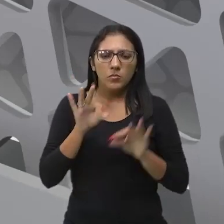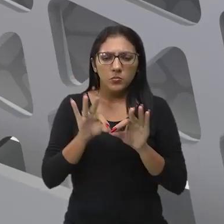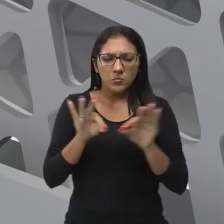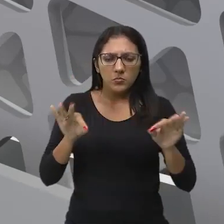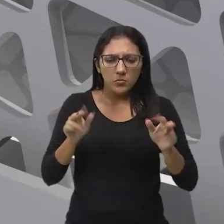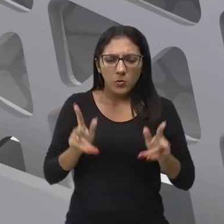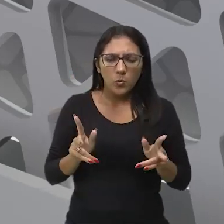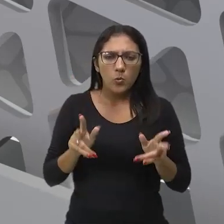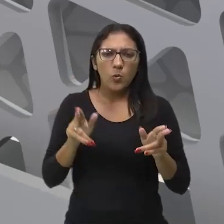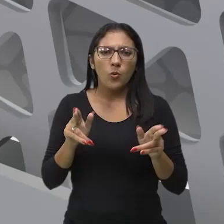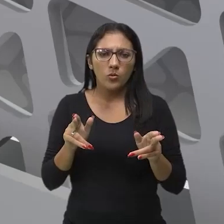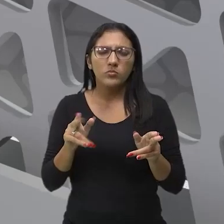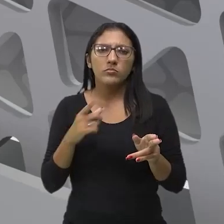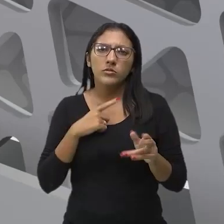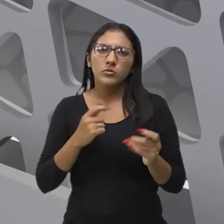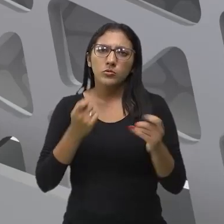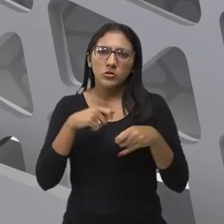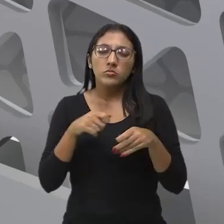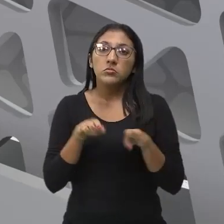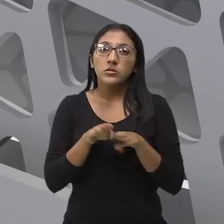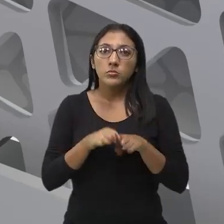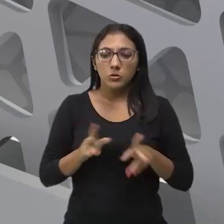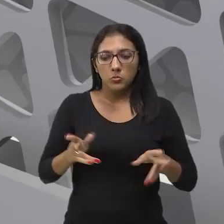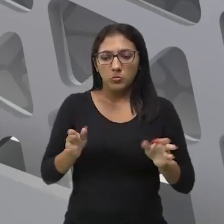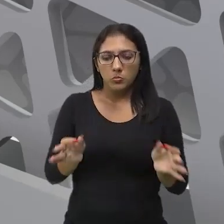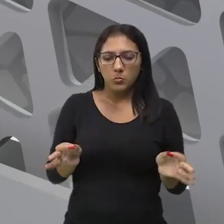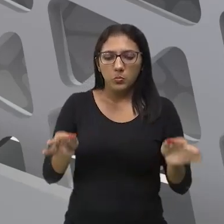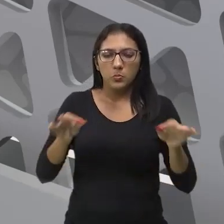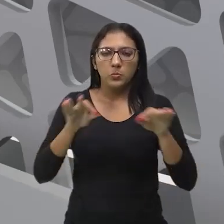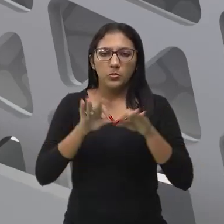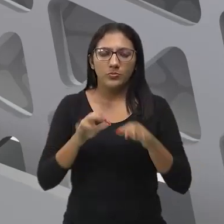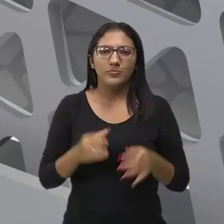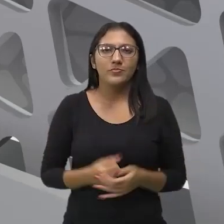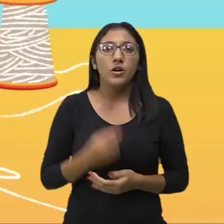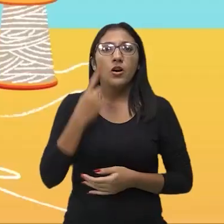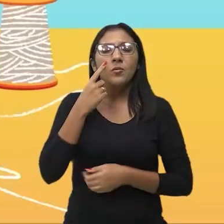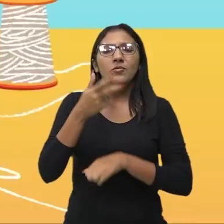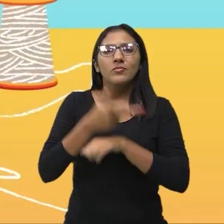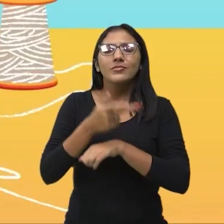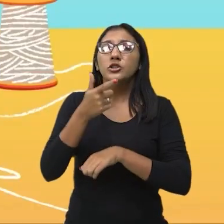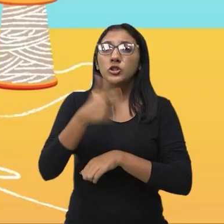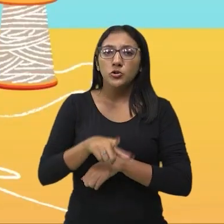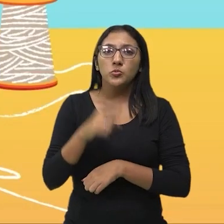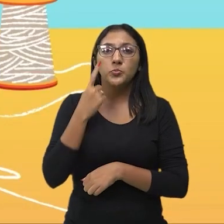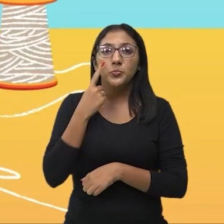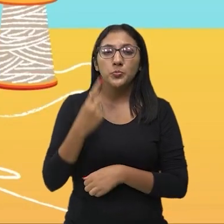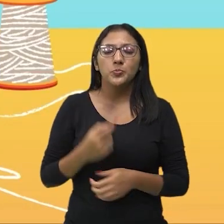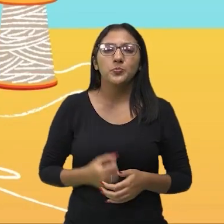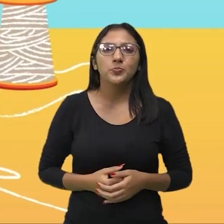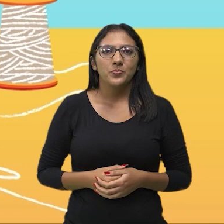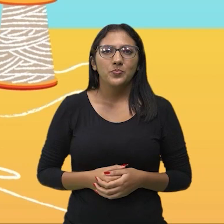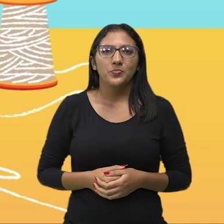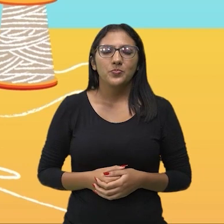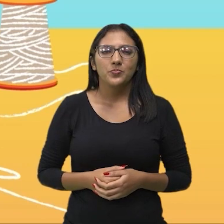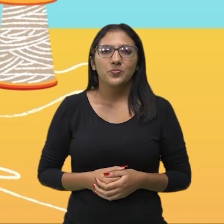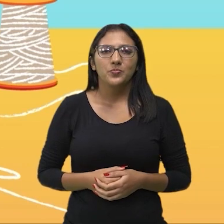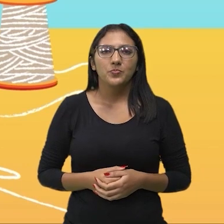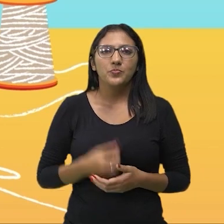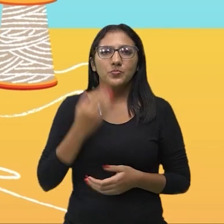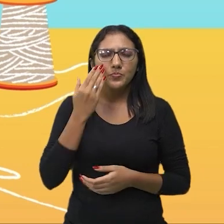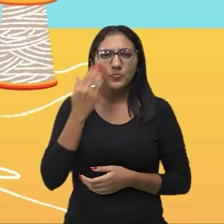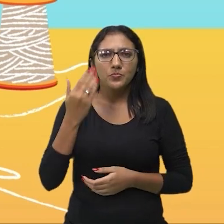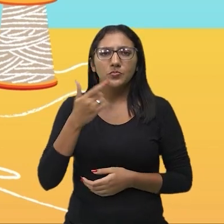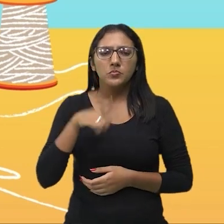comprimento. Vamos assistir de novo? É bem interessante. Acompanha aí. Vamos assistir de novo o vídeo. Roda aí. Imagine que uma circunferência é feita de uma